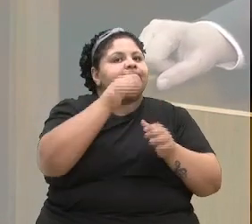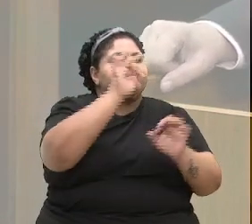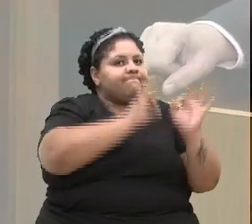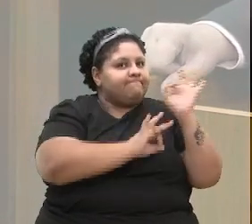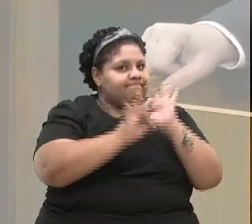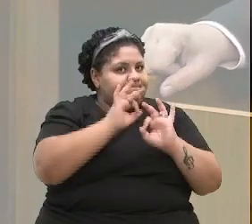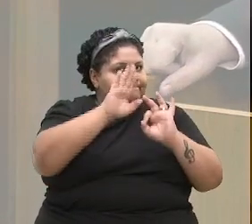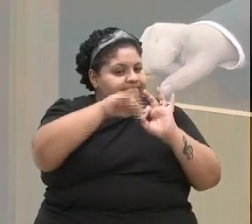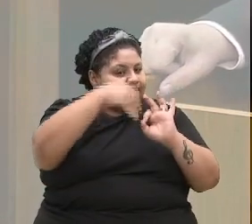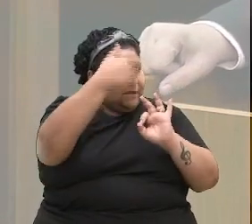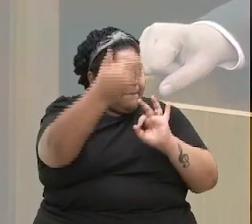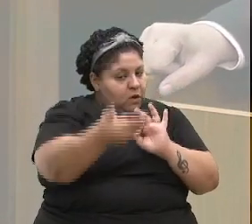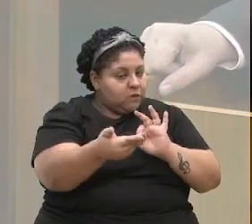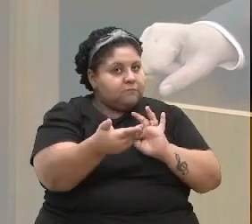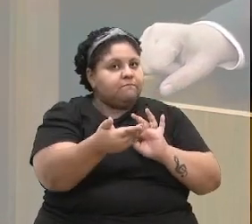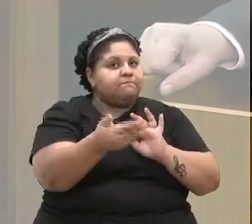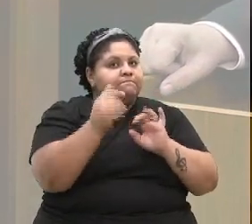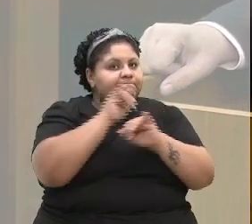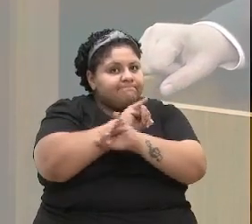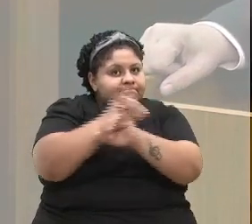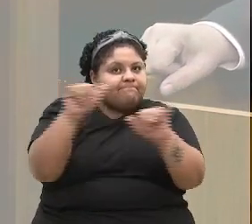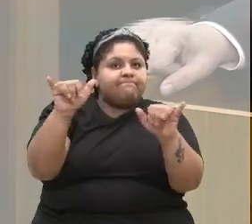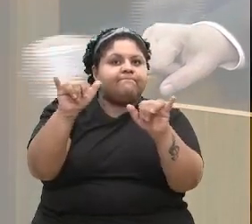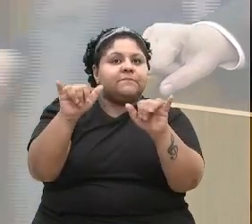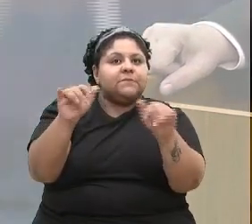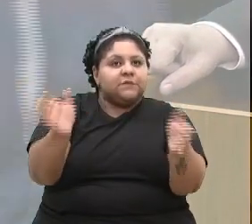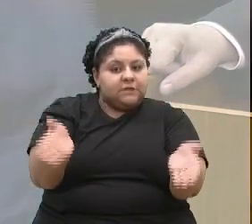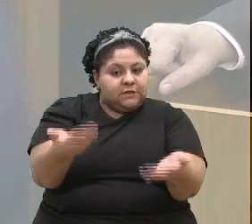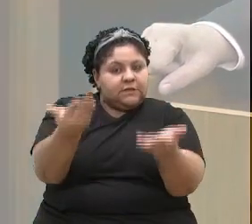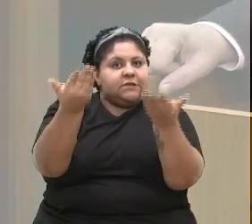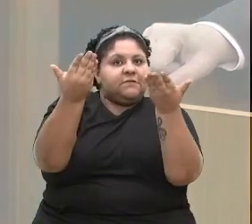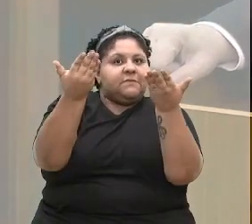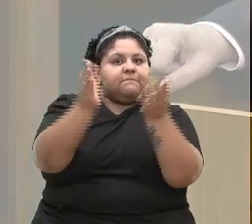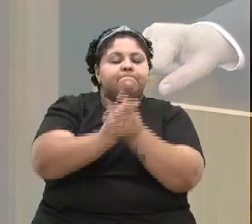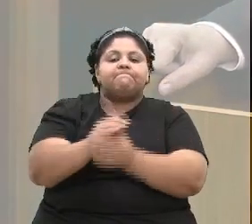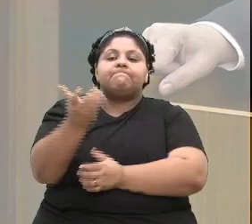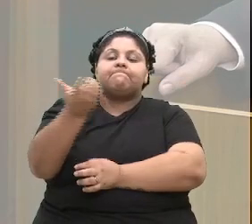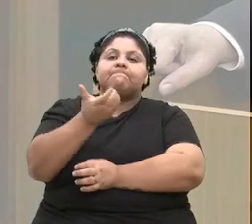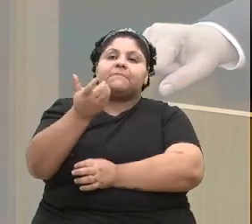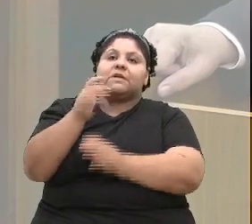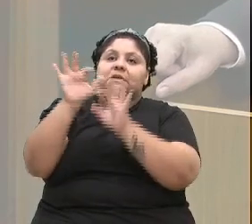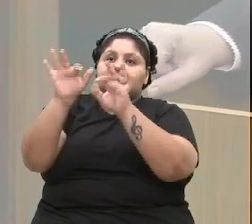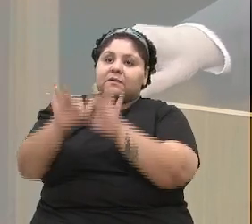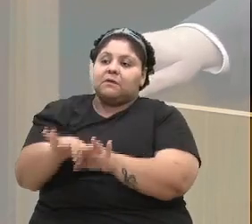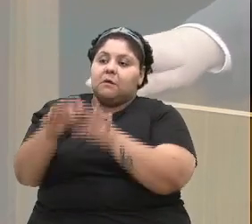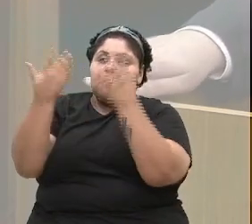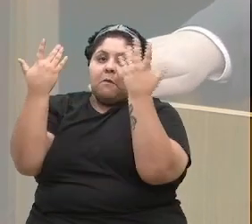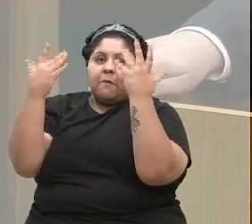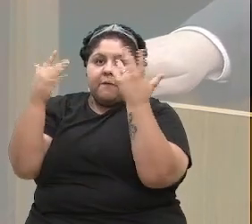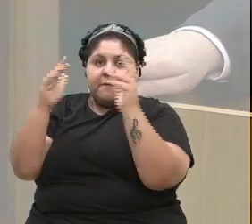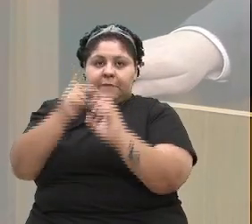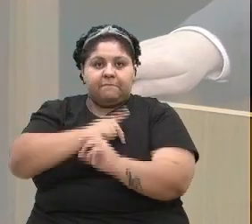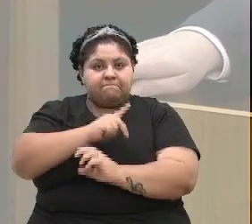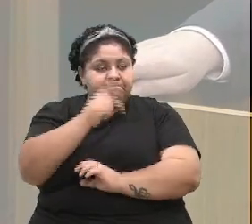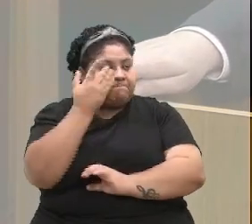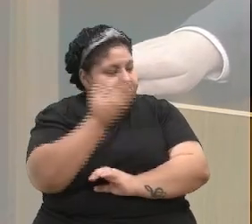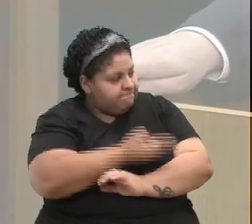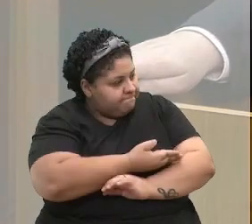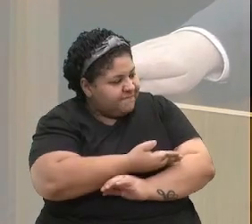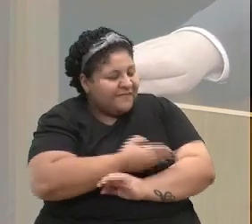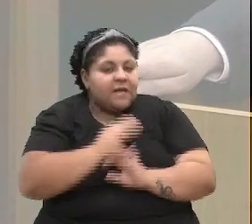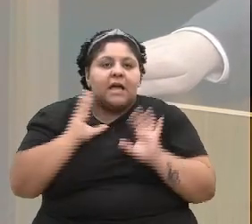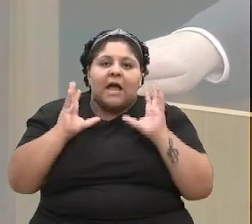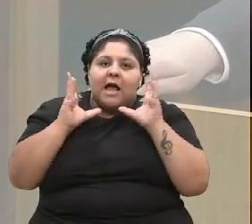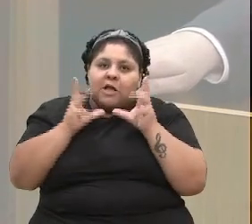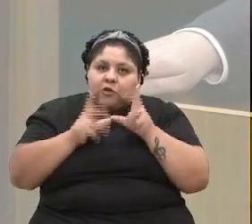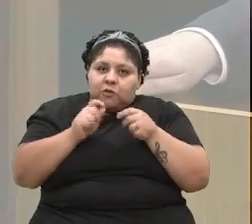da próxima festa, divulgação e engajamento. Eu quero deixar aqui, para concluir, meus parabéns, senhora presidente, a todos que